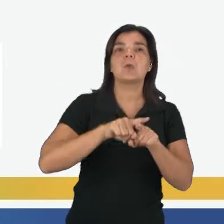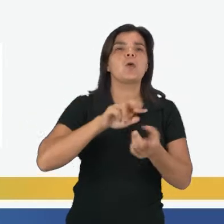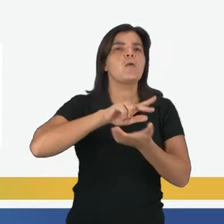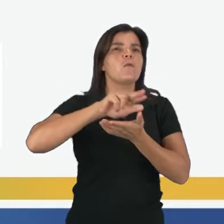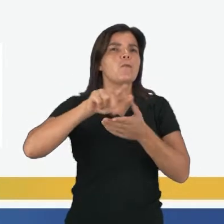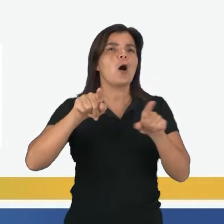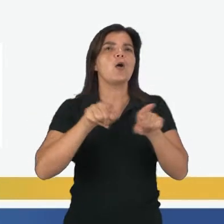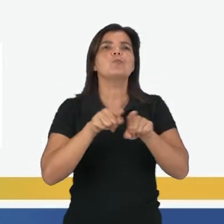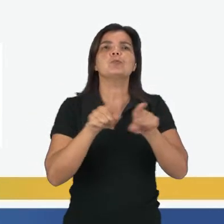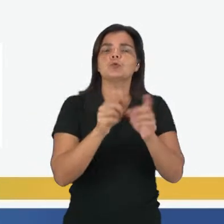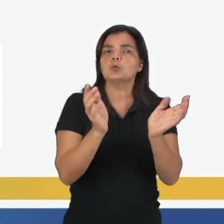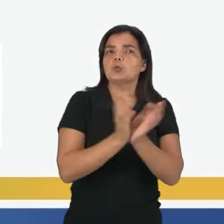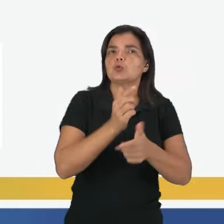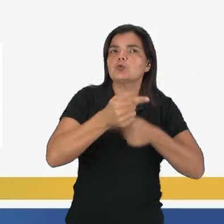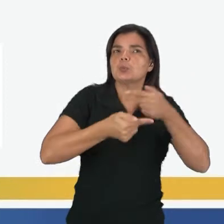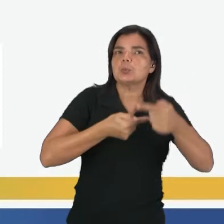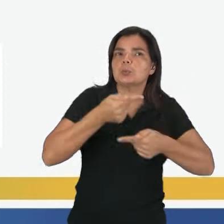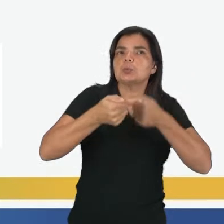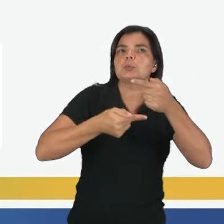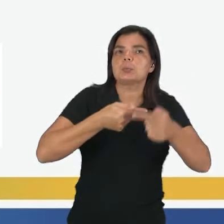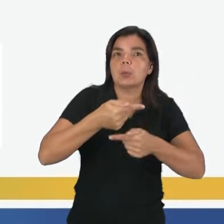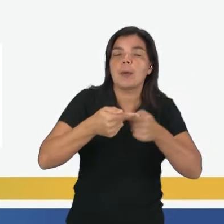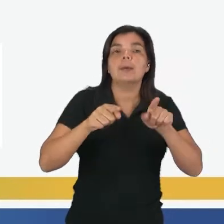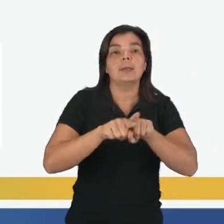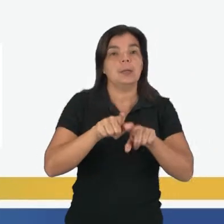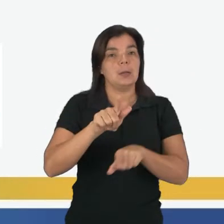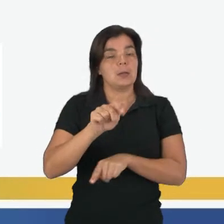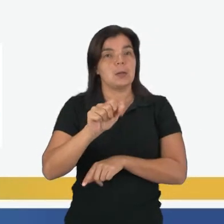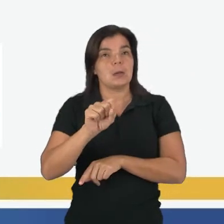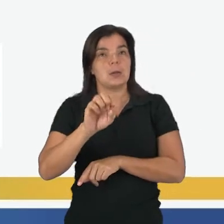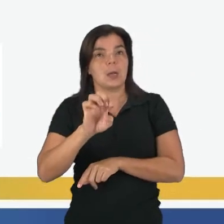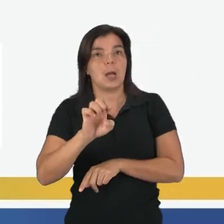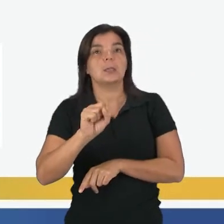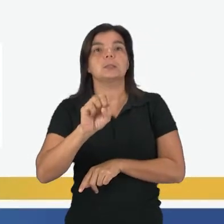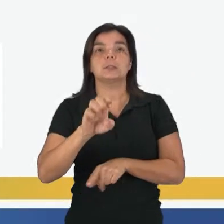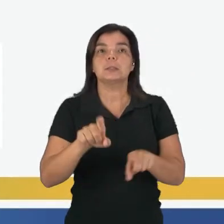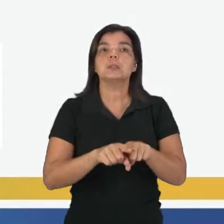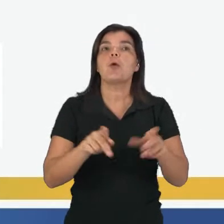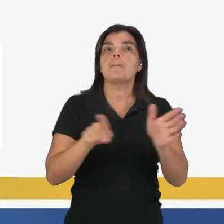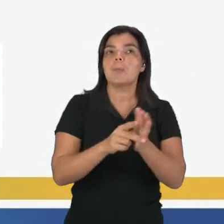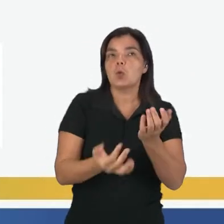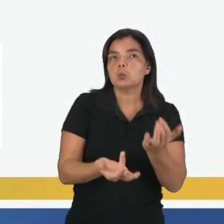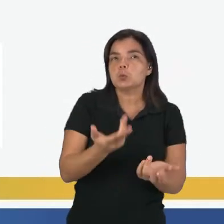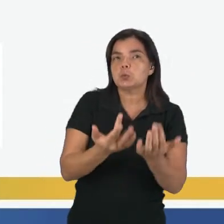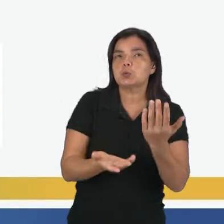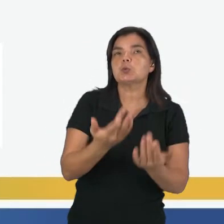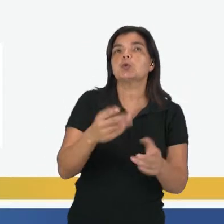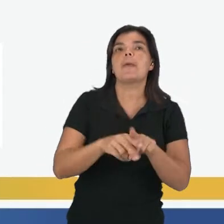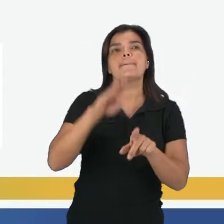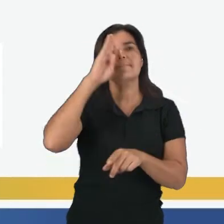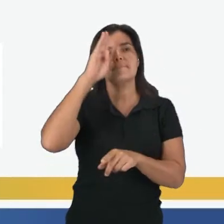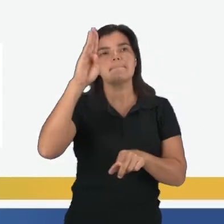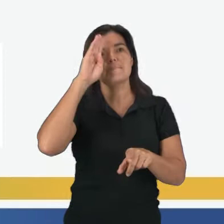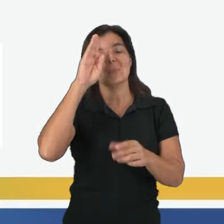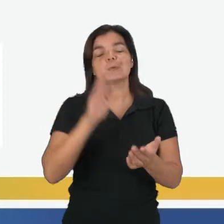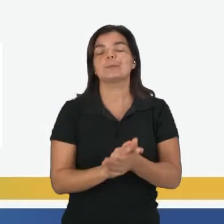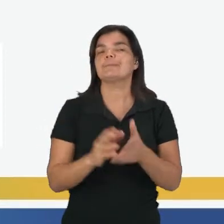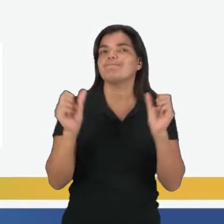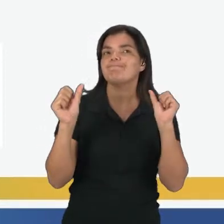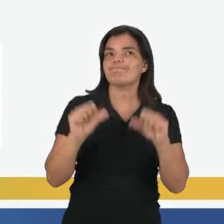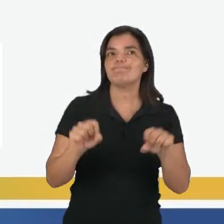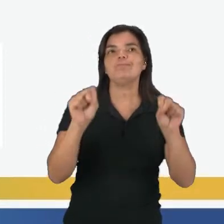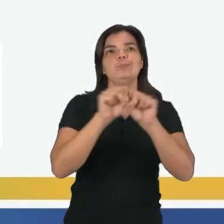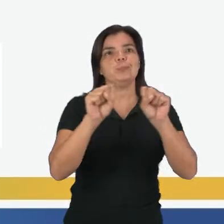etc., para mover um grupo gerador. A emissão de gases de efeito estufa proveniente da queima desses materiais é a